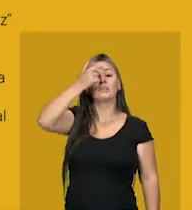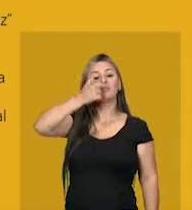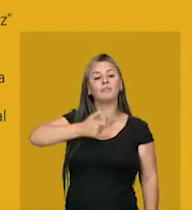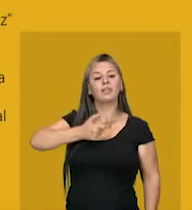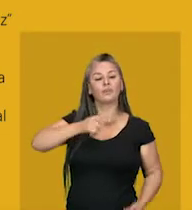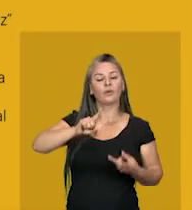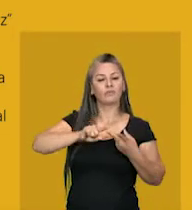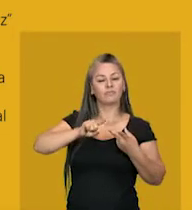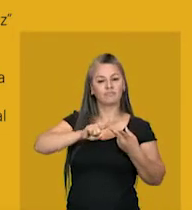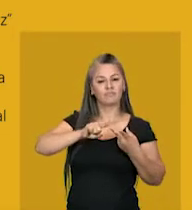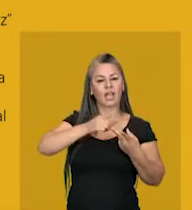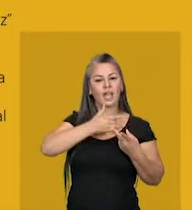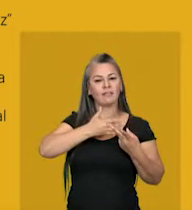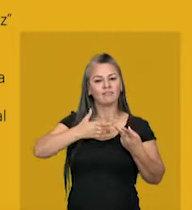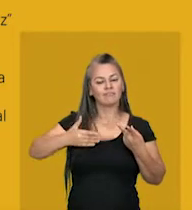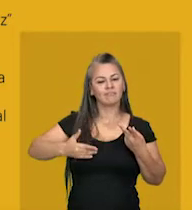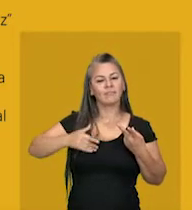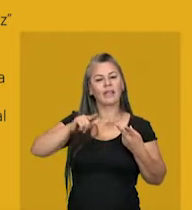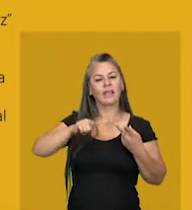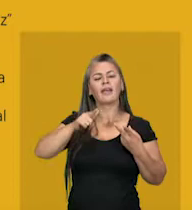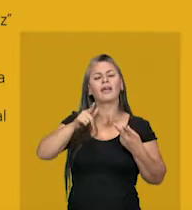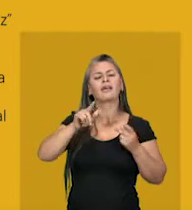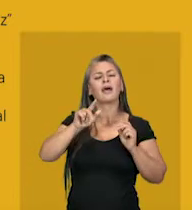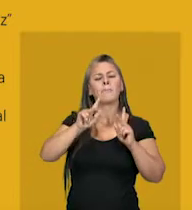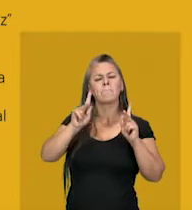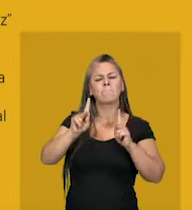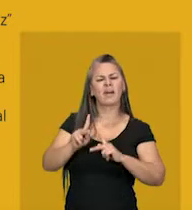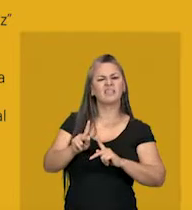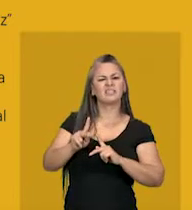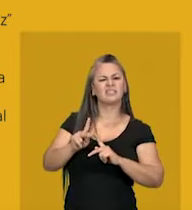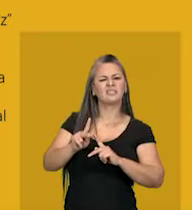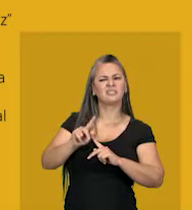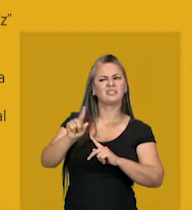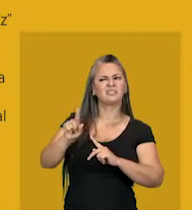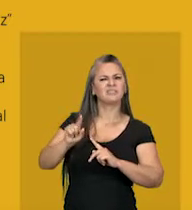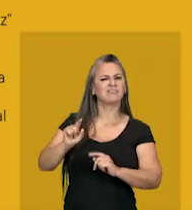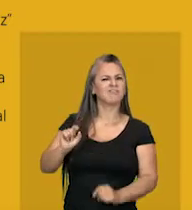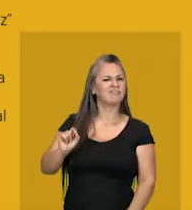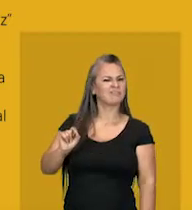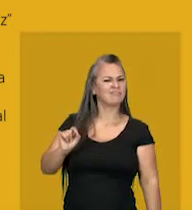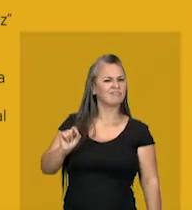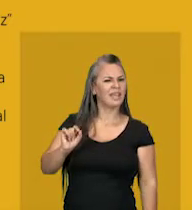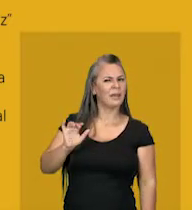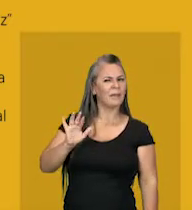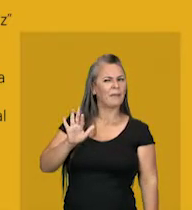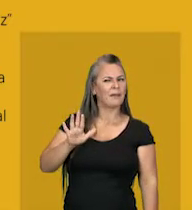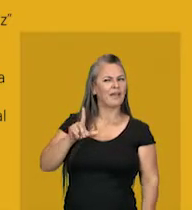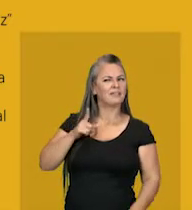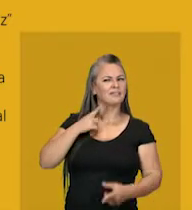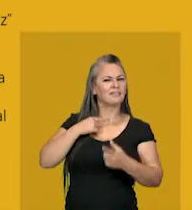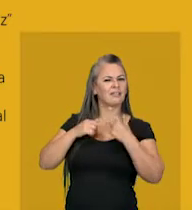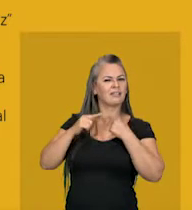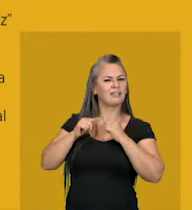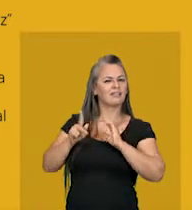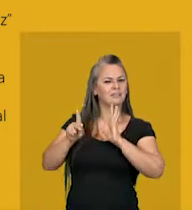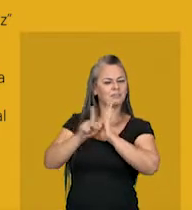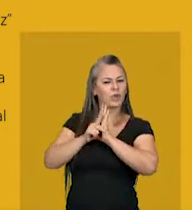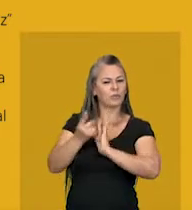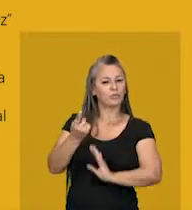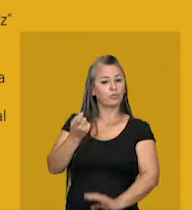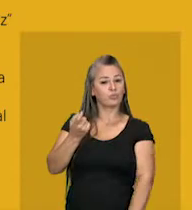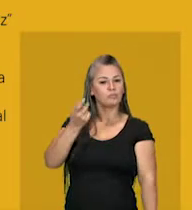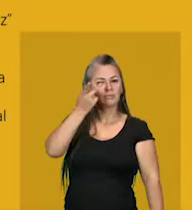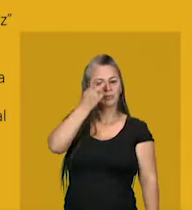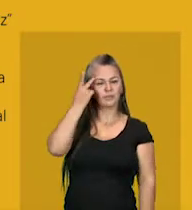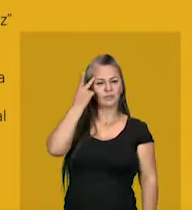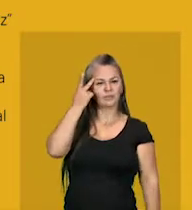a estabilidade e a paz entre aspas, né, a paz nos moldes do rei, nos moldes da aristocracia, né?